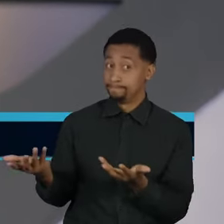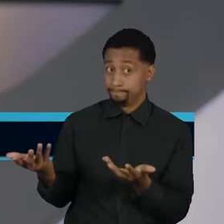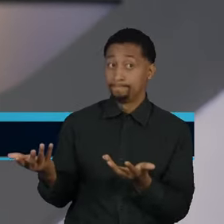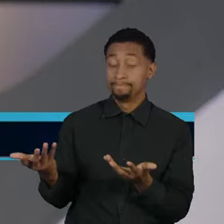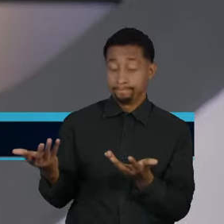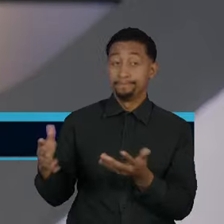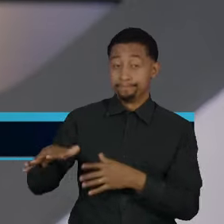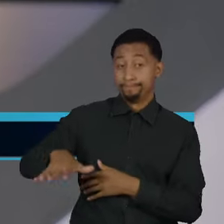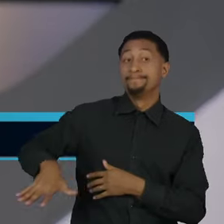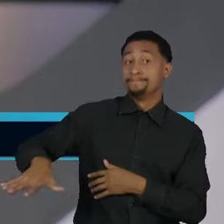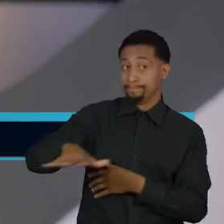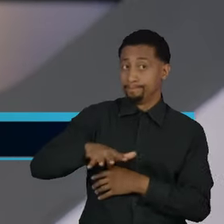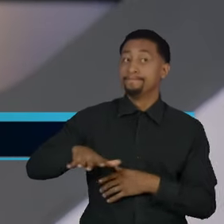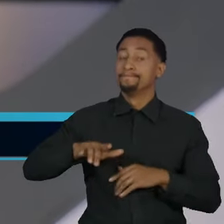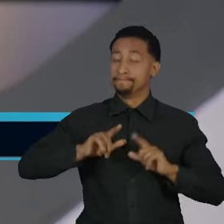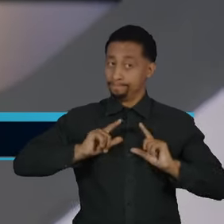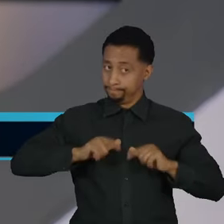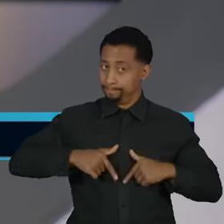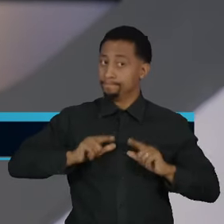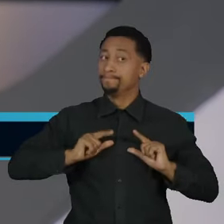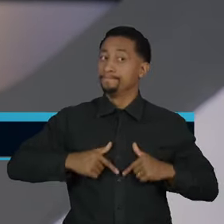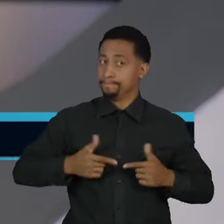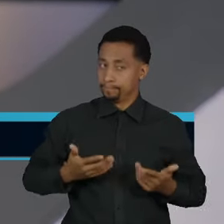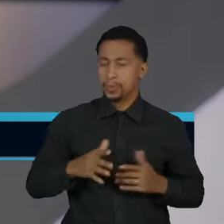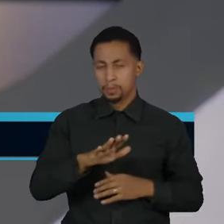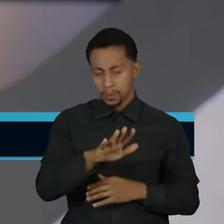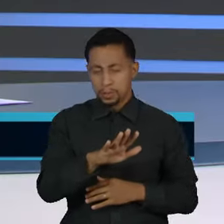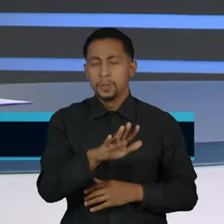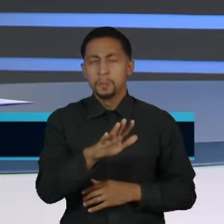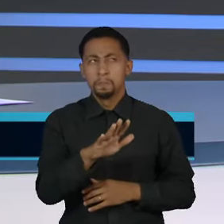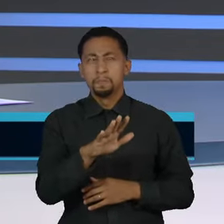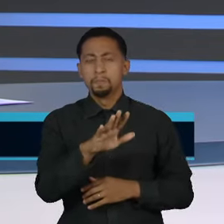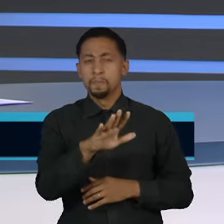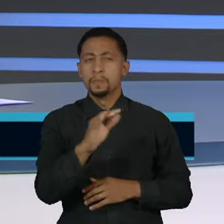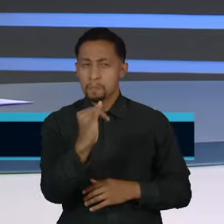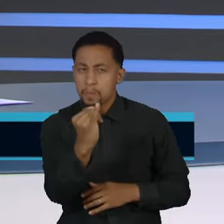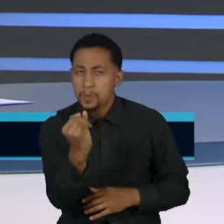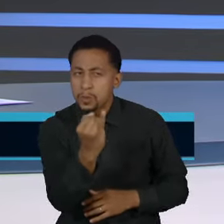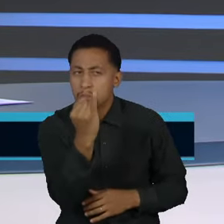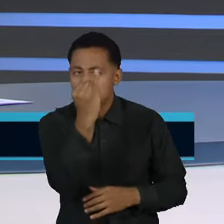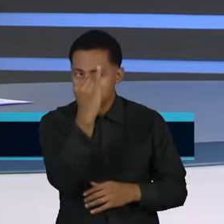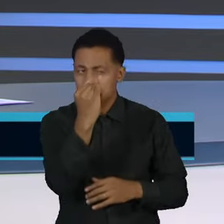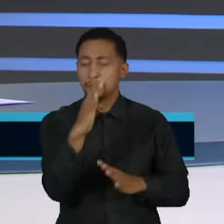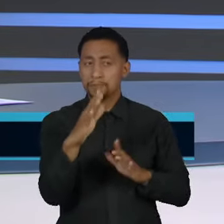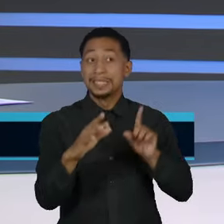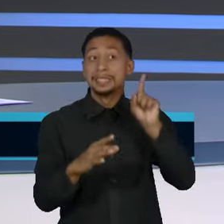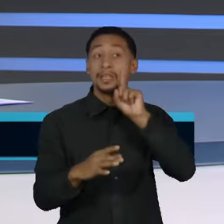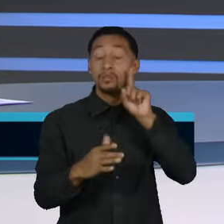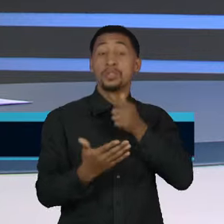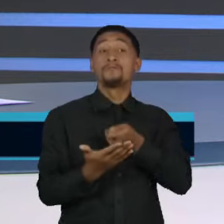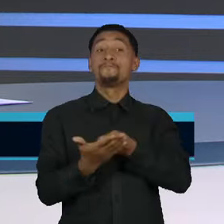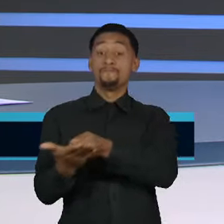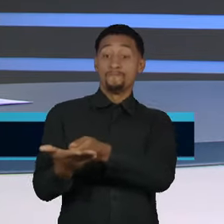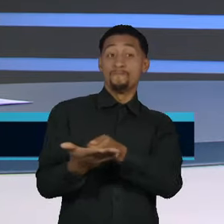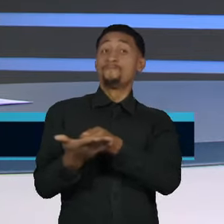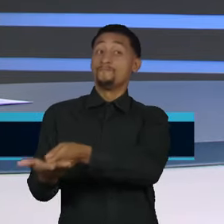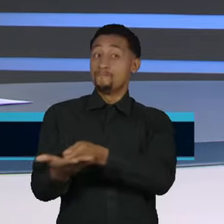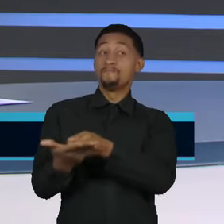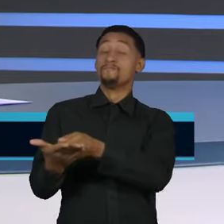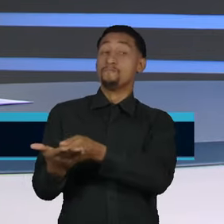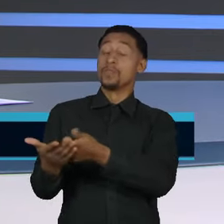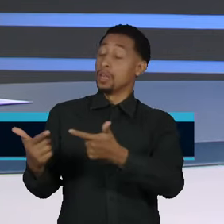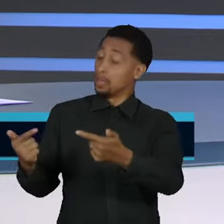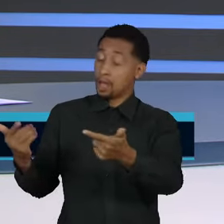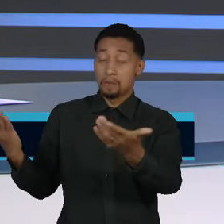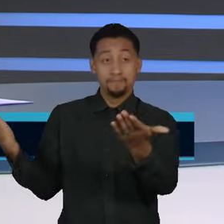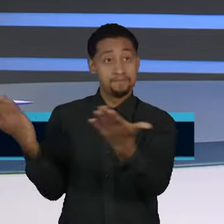de Israel. Aqui tem um ponto importante que vai ser a pressão americana e é o discurso do governo